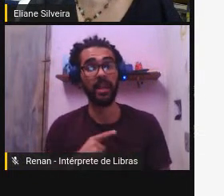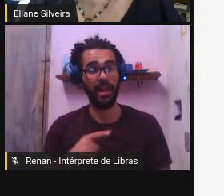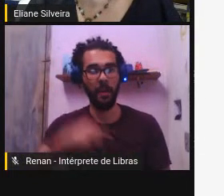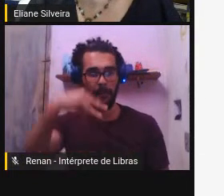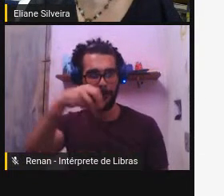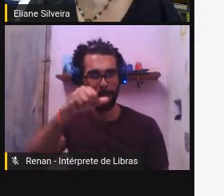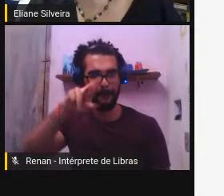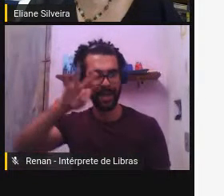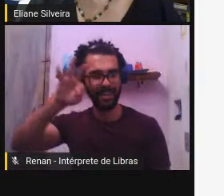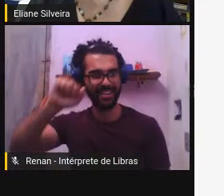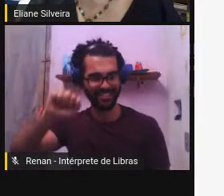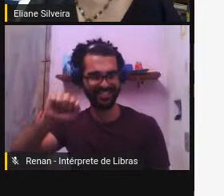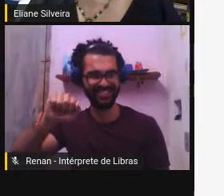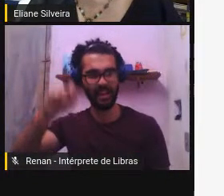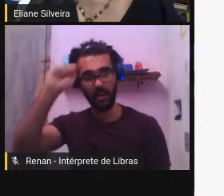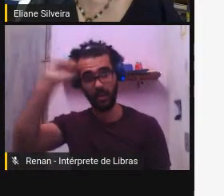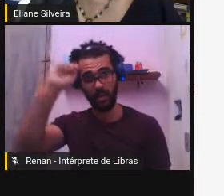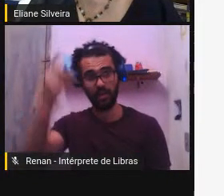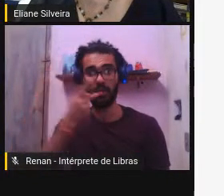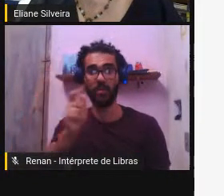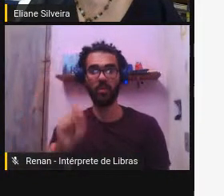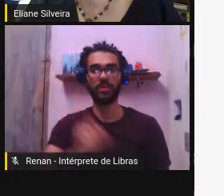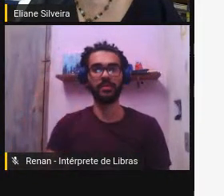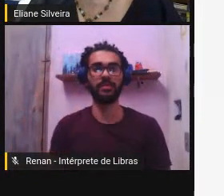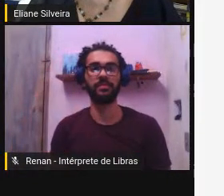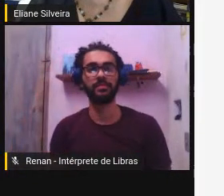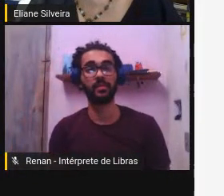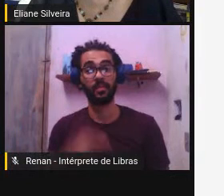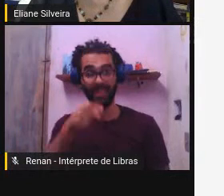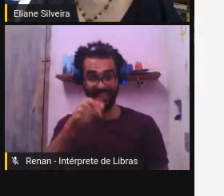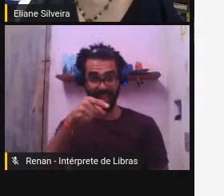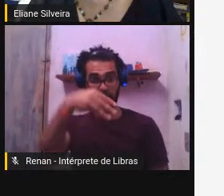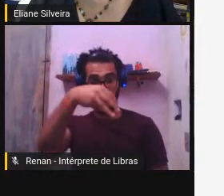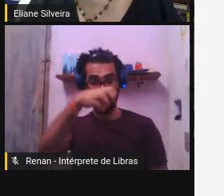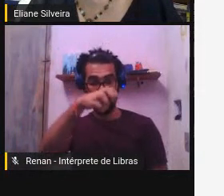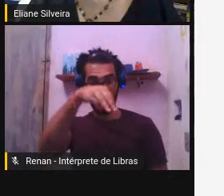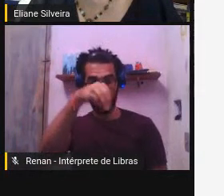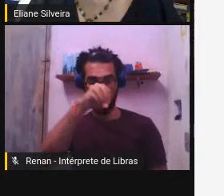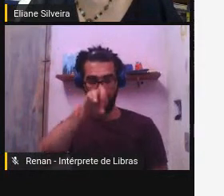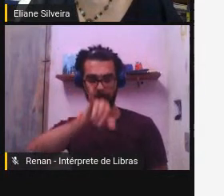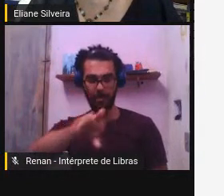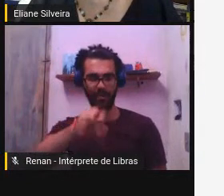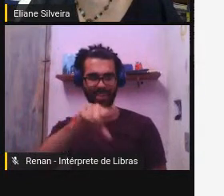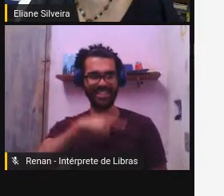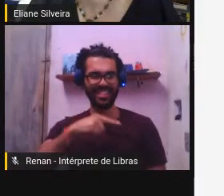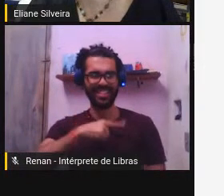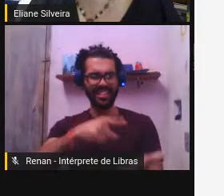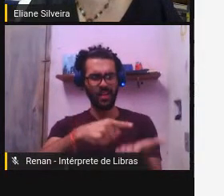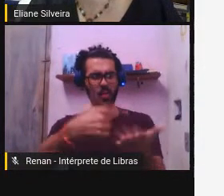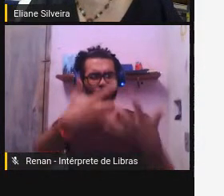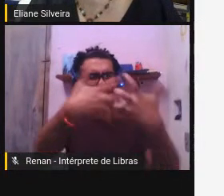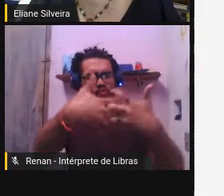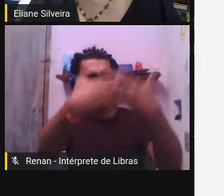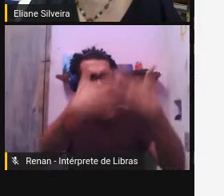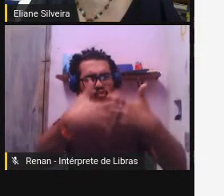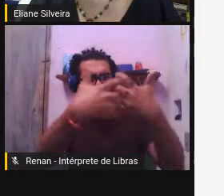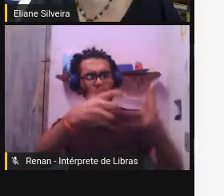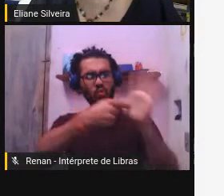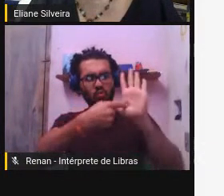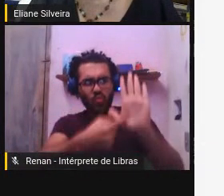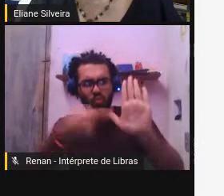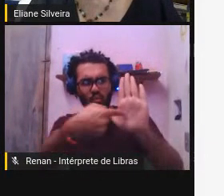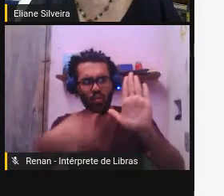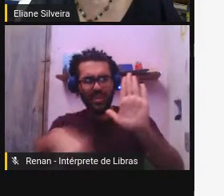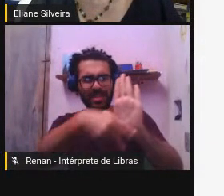Memoir, lugar de ruptura epistemológica, ao mesmo tempo síntese e deslocamento do saber linguístico de seu tempo, levado a cabo pelo